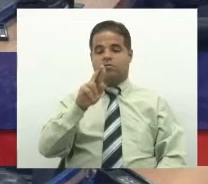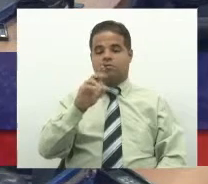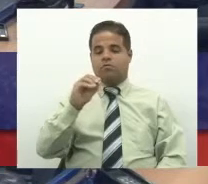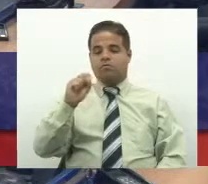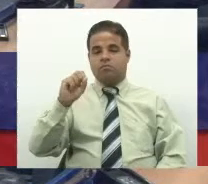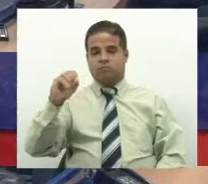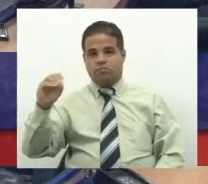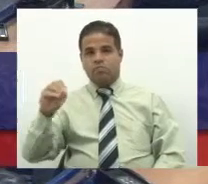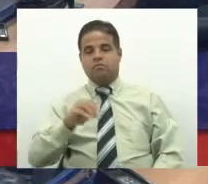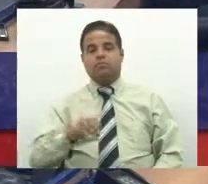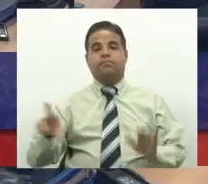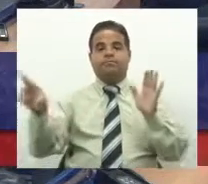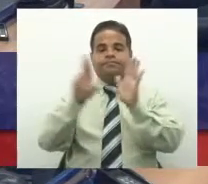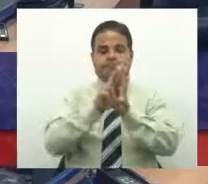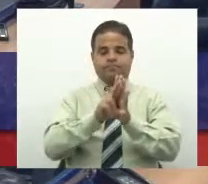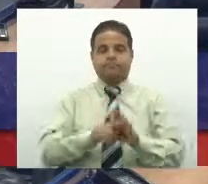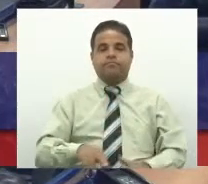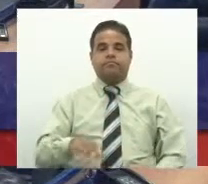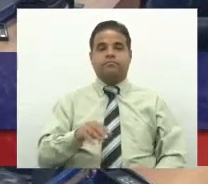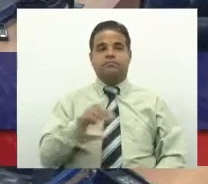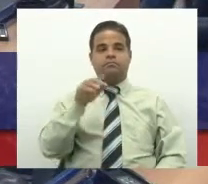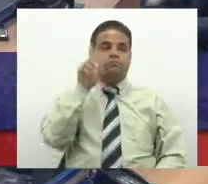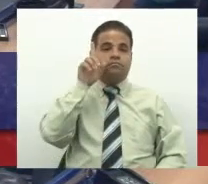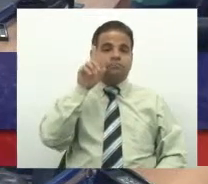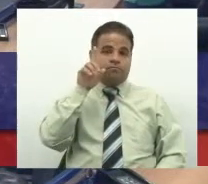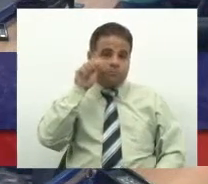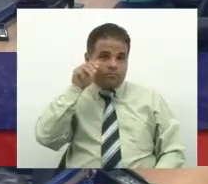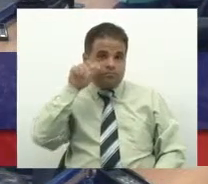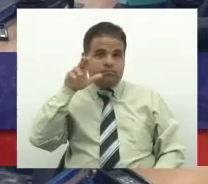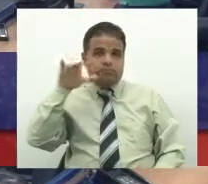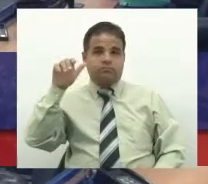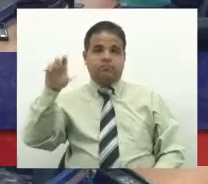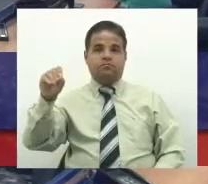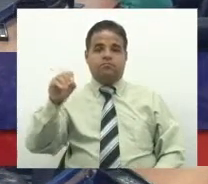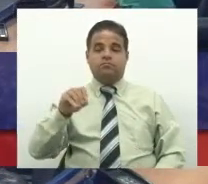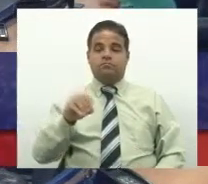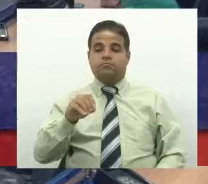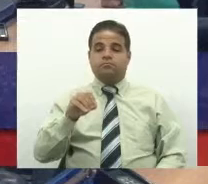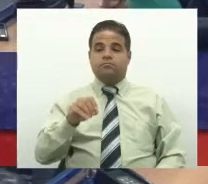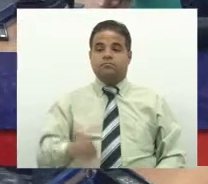Thalita, representando o vereador Americano,